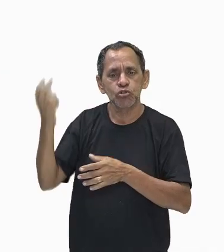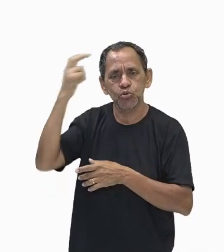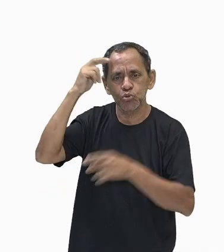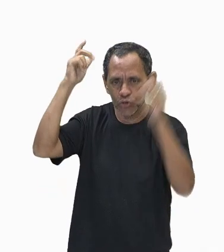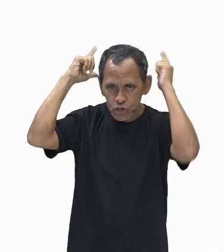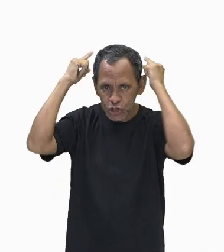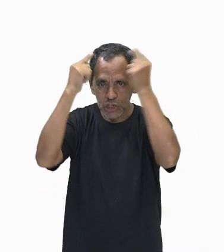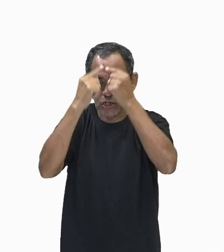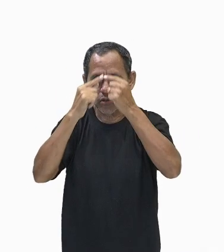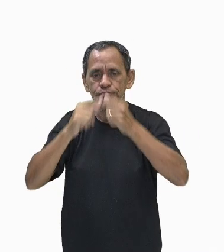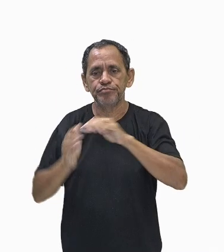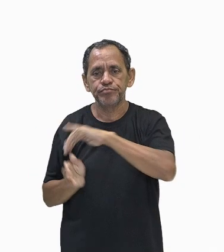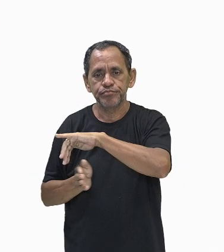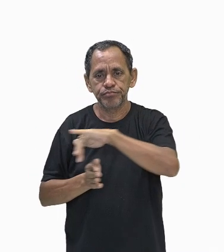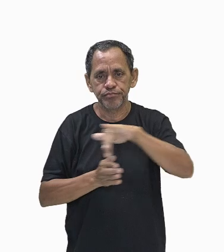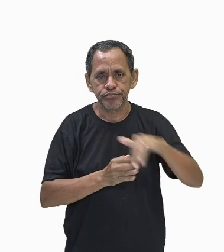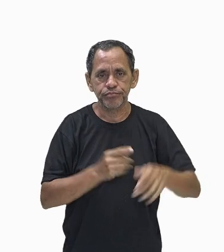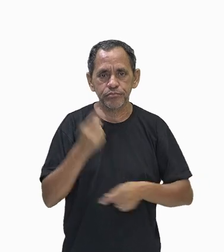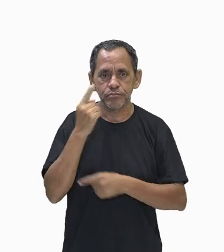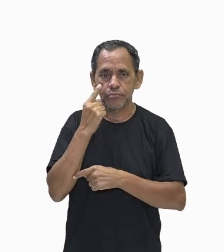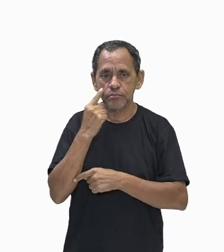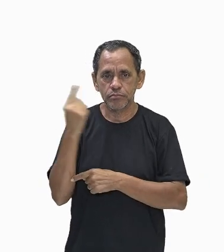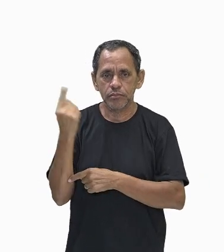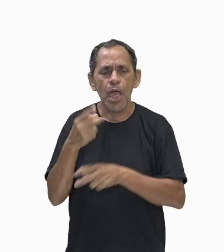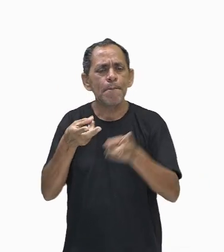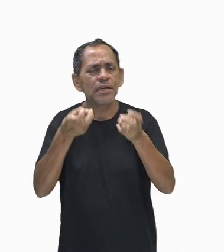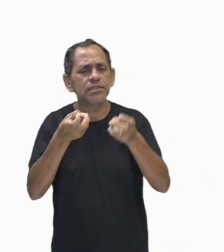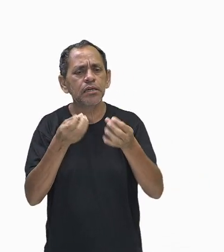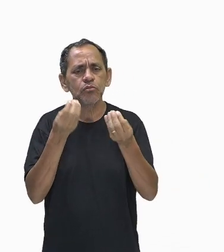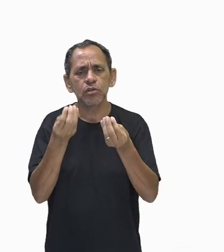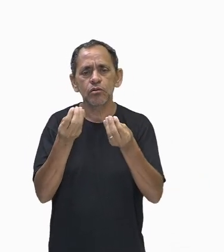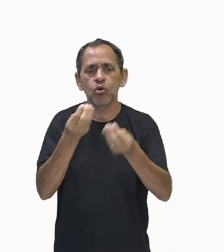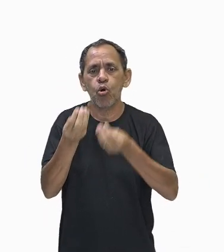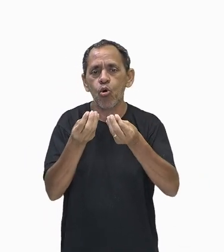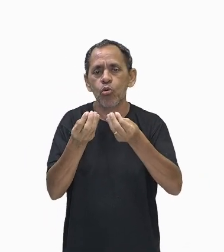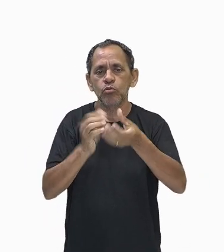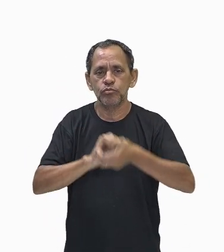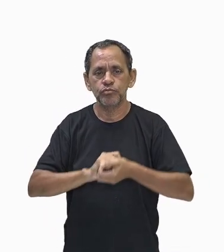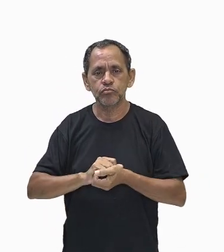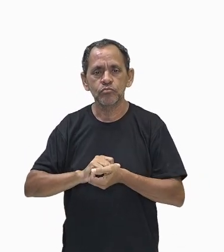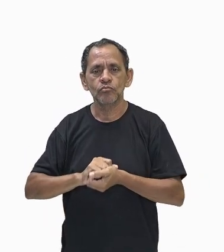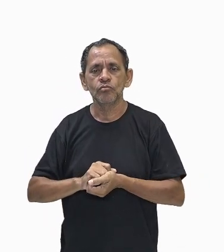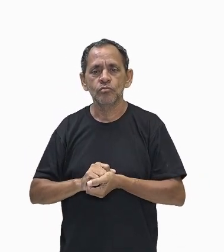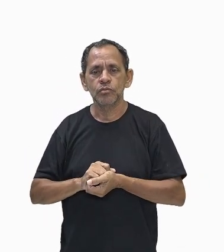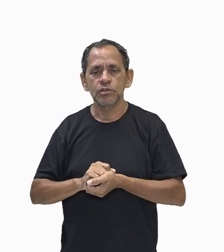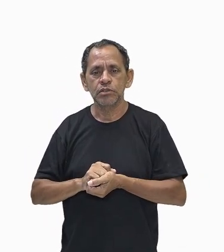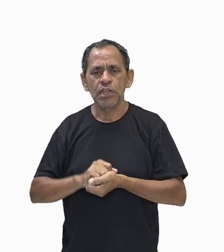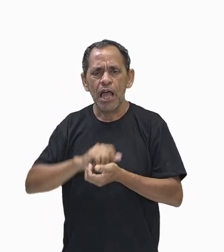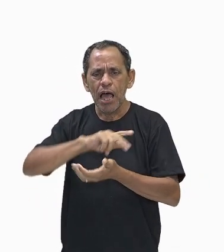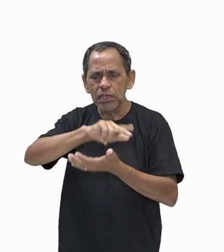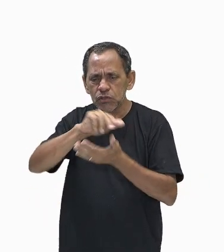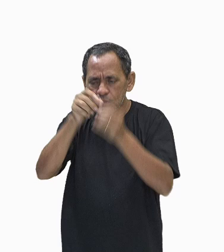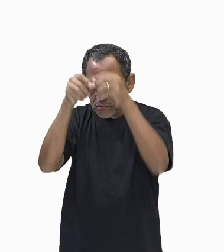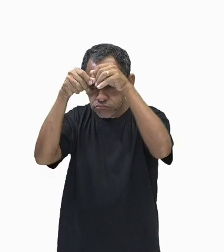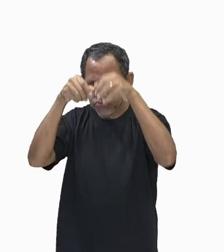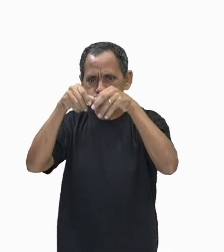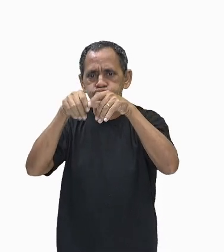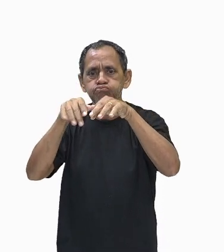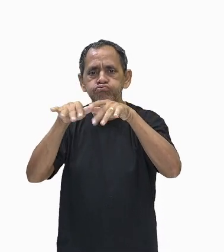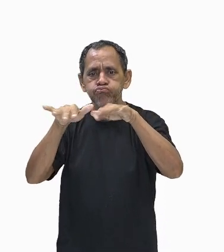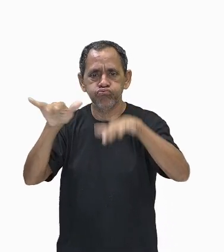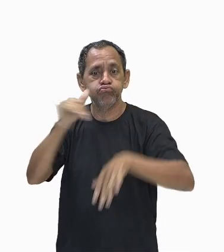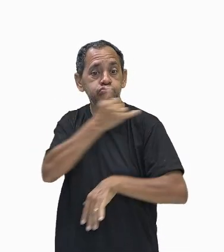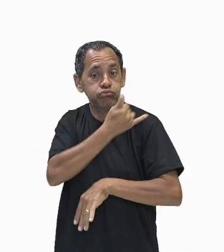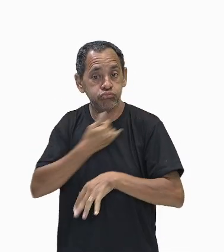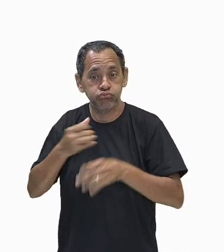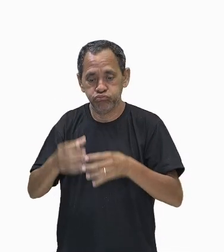grega. Olha, acompanha comigo. Perceba, então, aí, né, a vária expansão, então, territorial deste Império Macedônio,